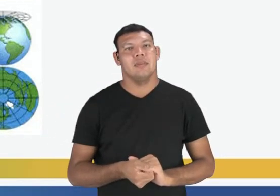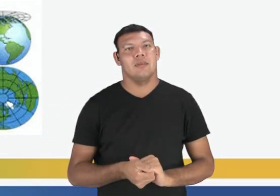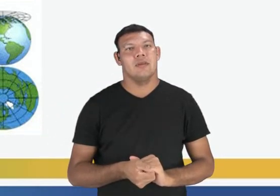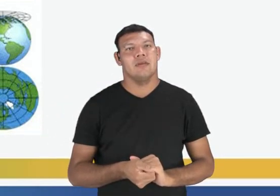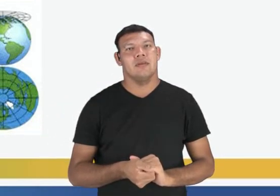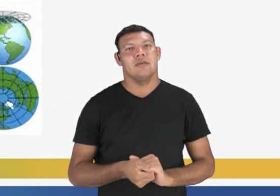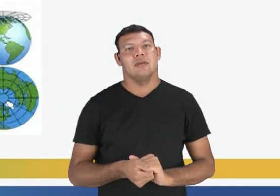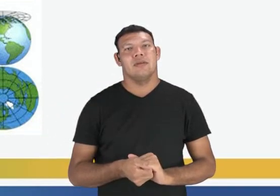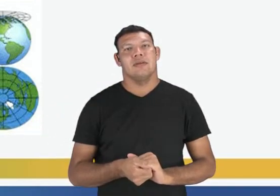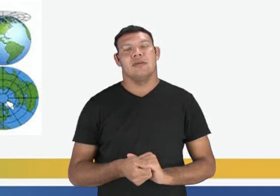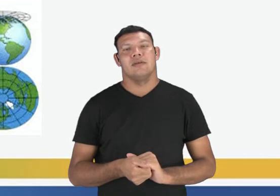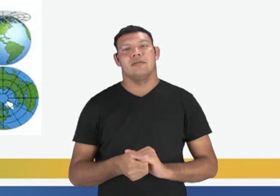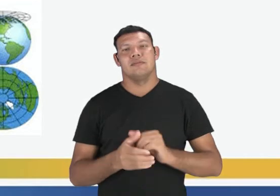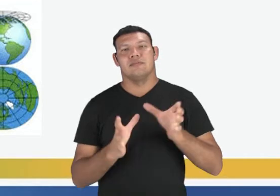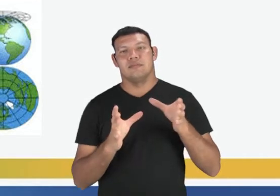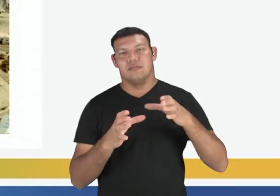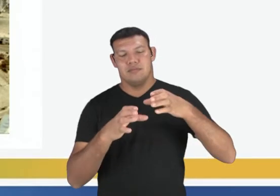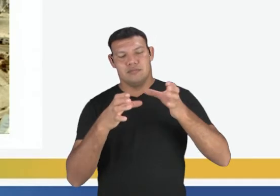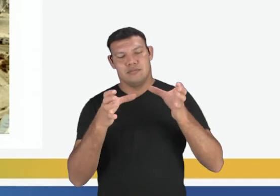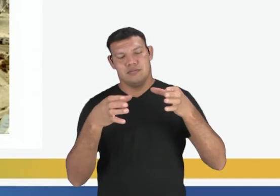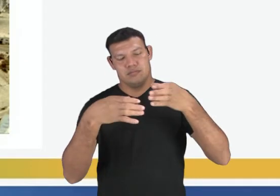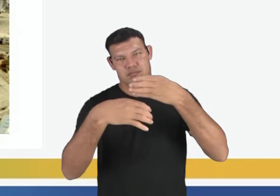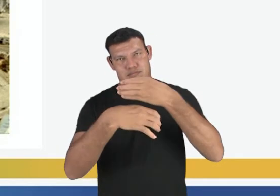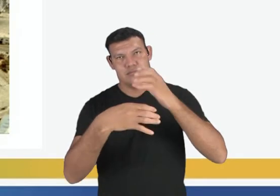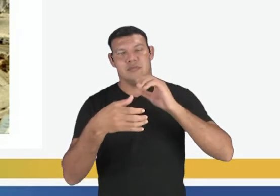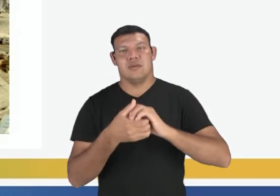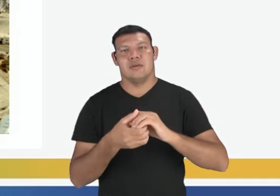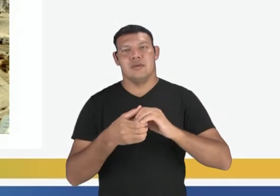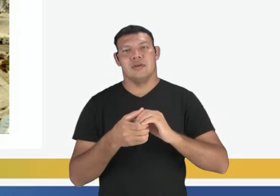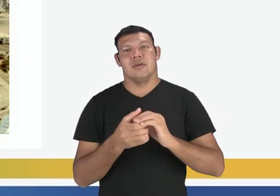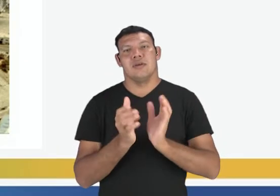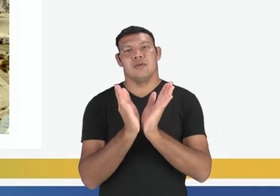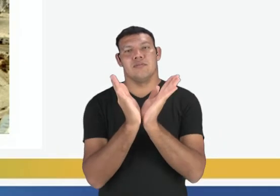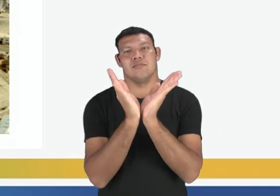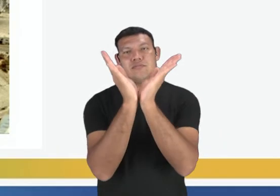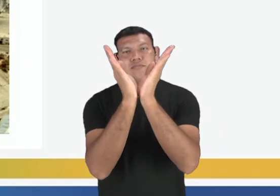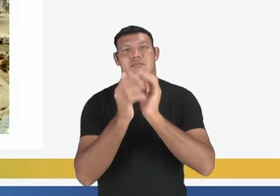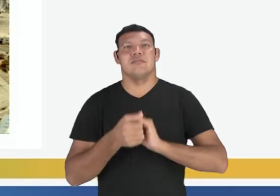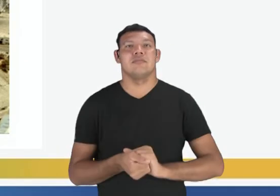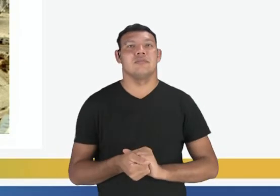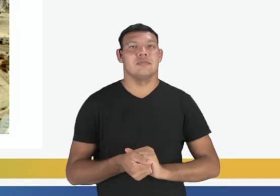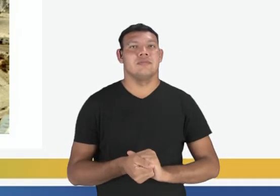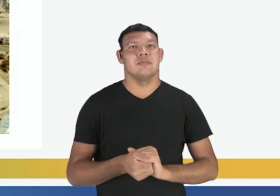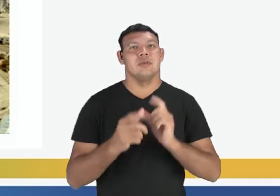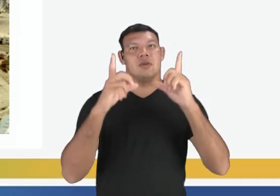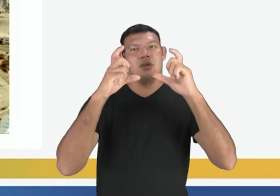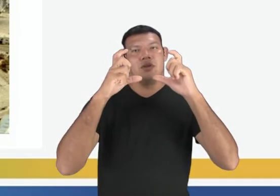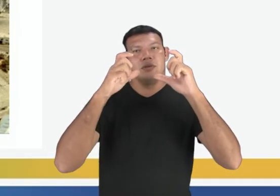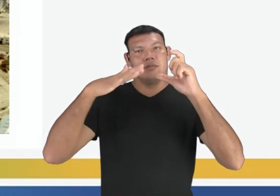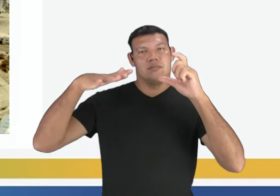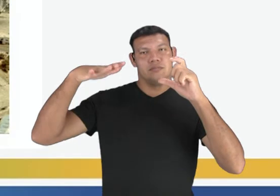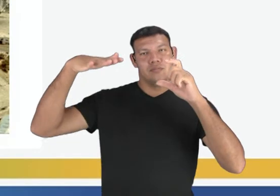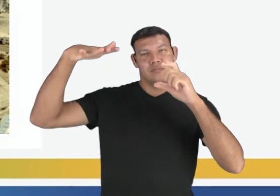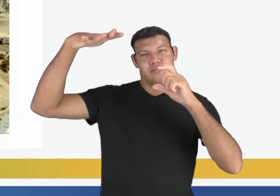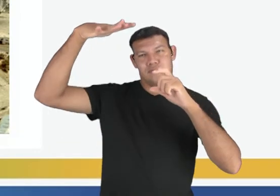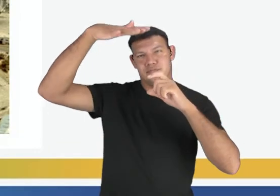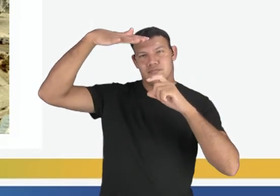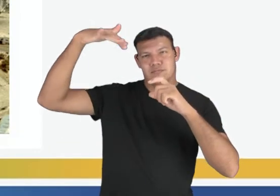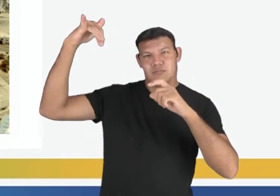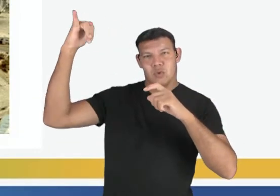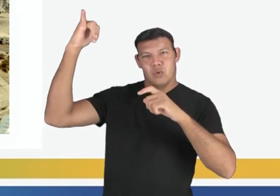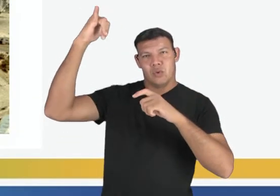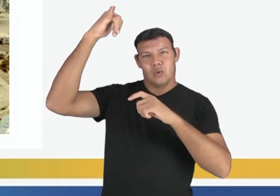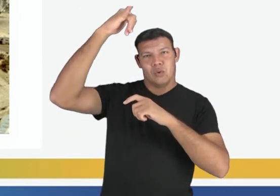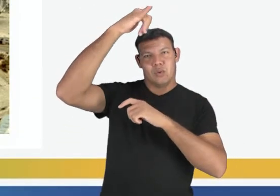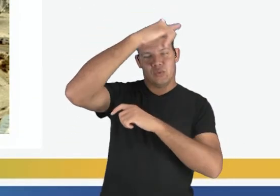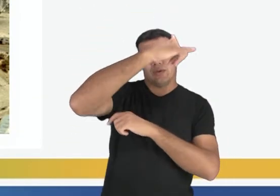projeção cilíndrica, cônica e projeção plana. Temos a questão da fotografia aérea, muito importante, que no passado era feita